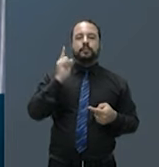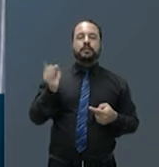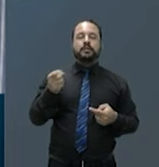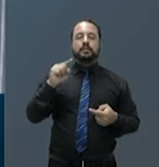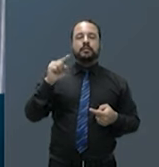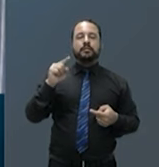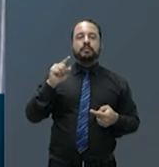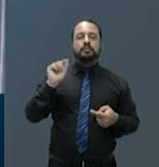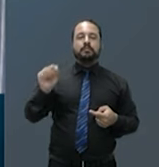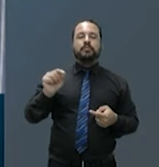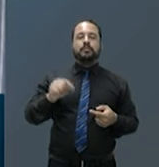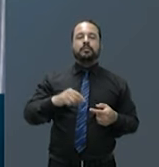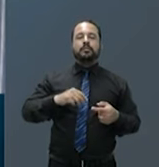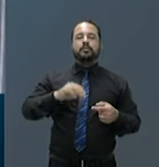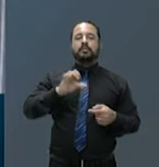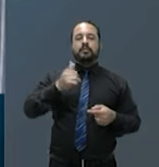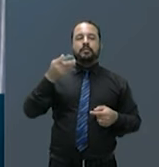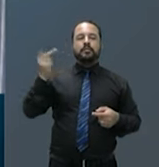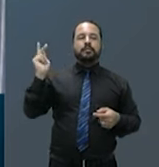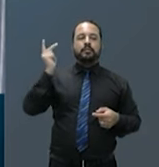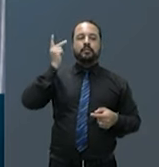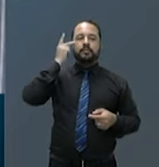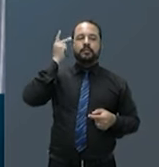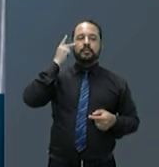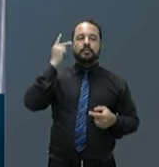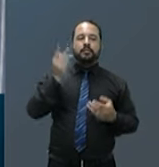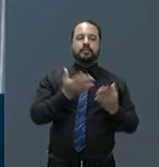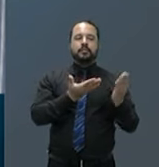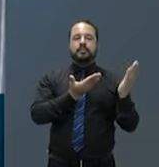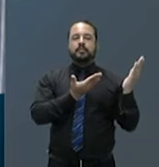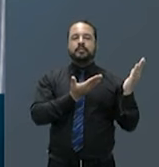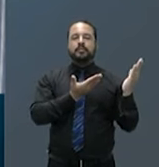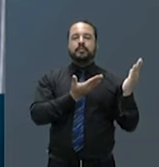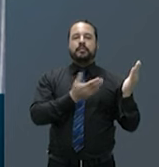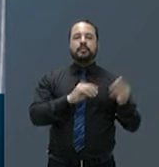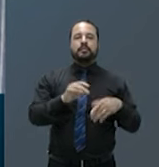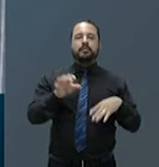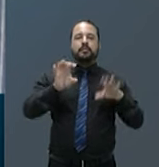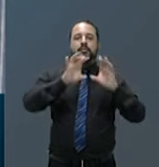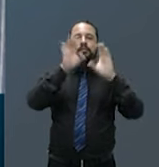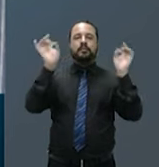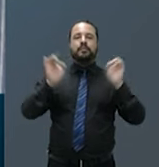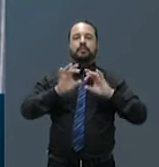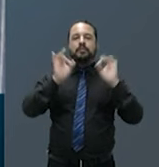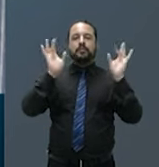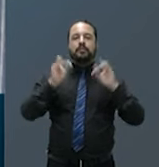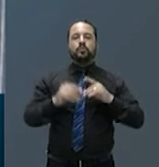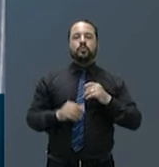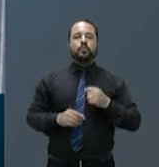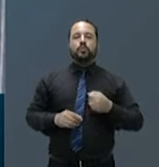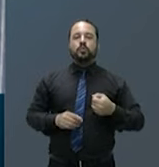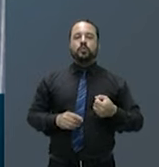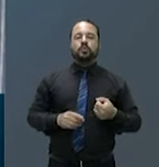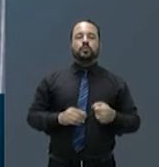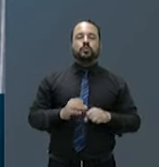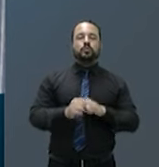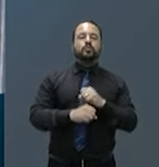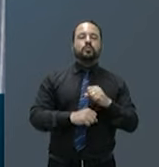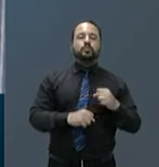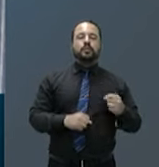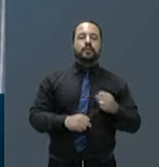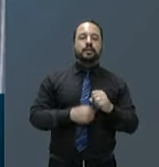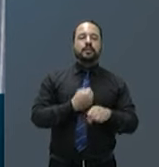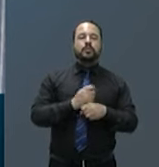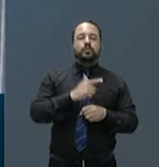1.481.810 de São Paulo, julgado pela Corte Especial em 20 de agosto de 2021. O objeto desse